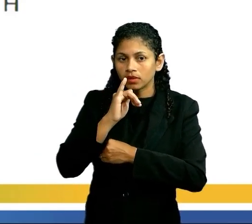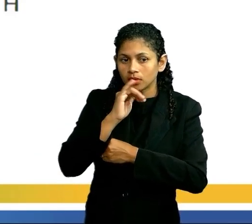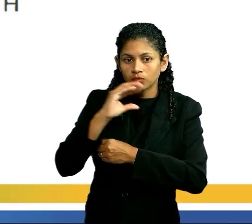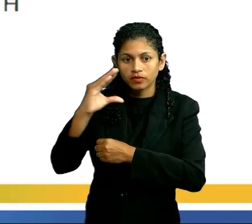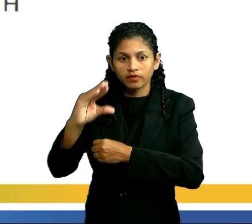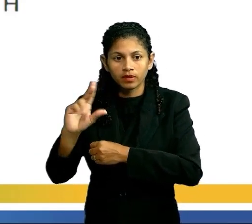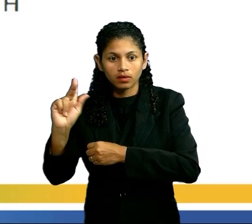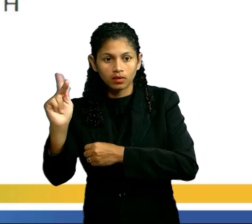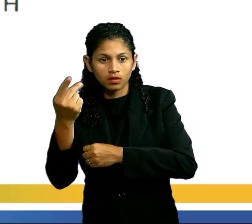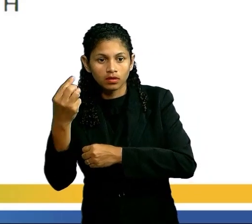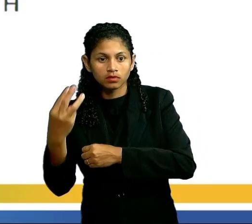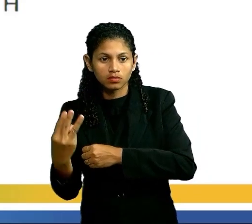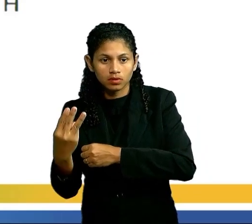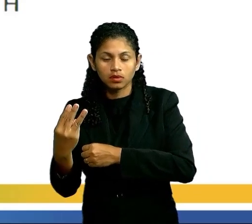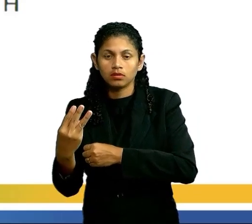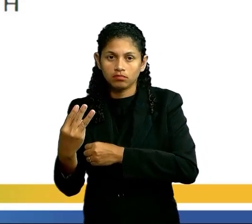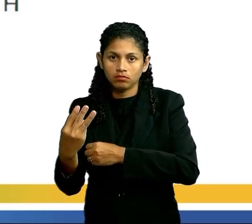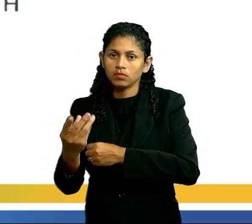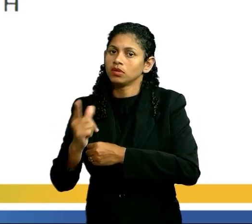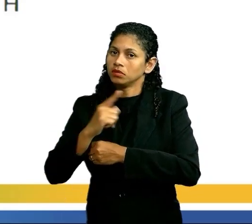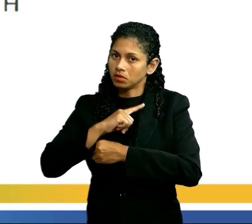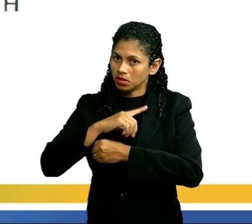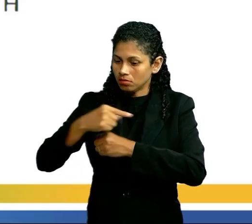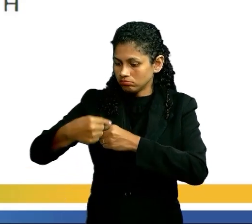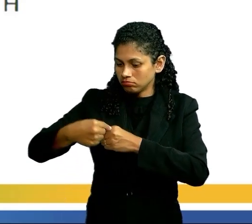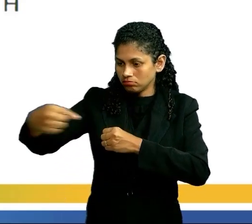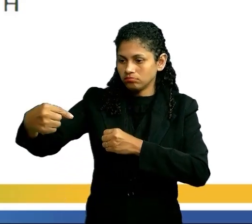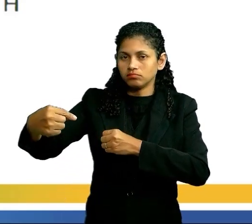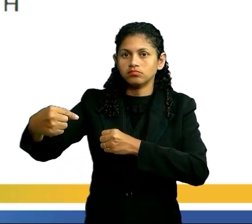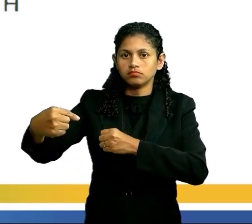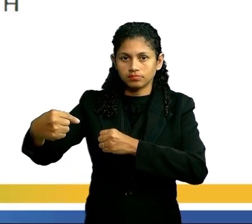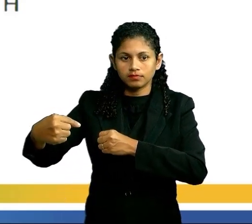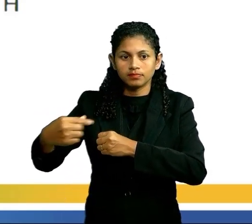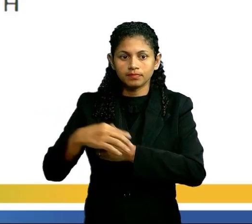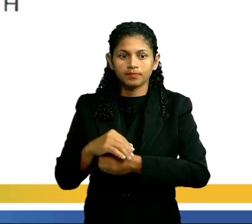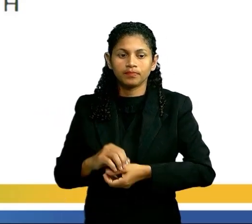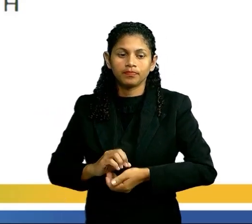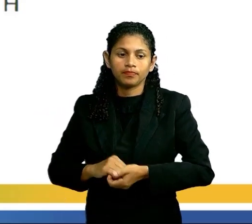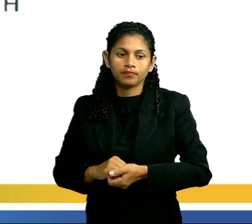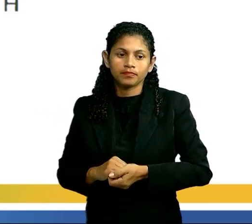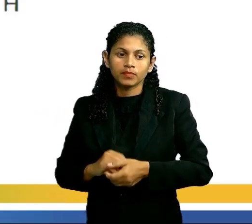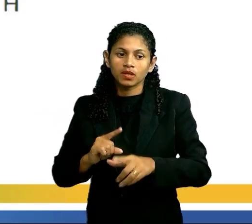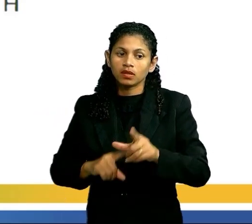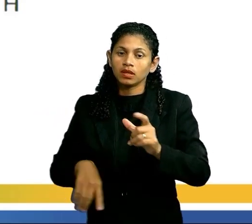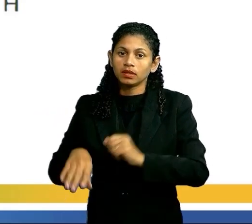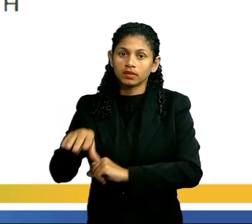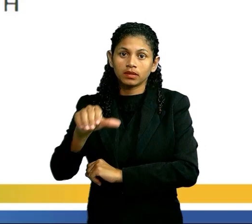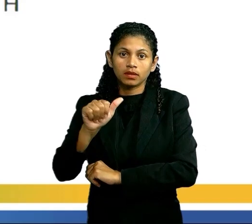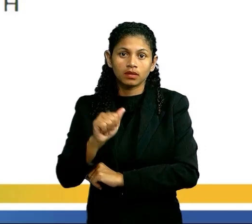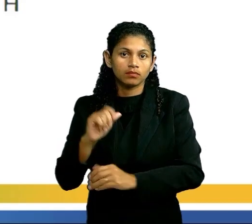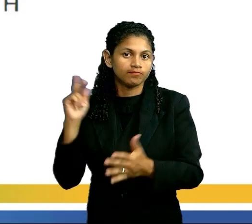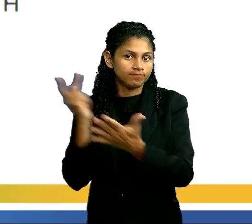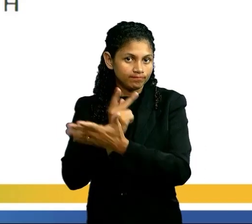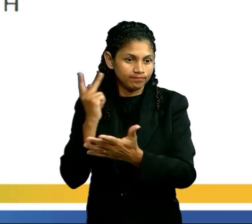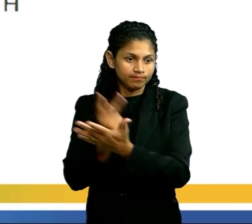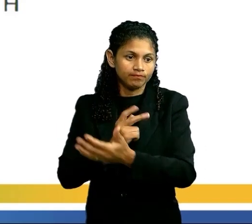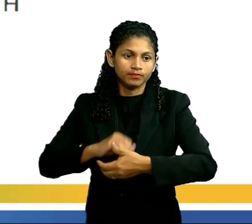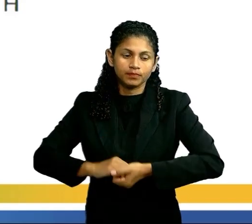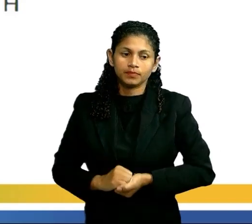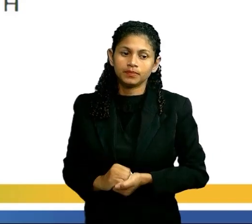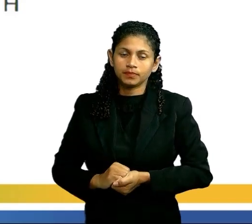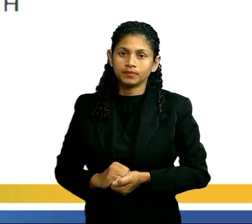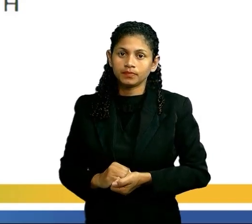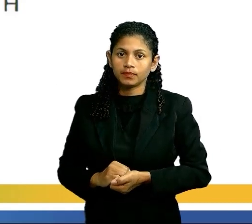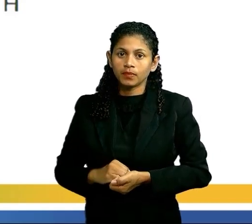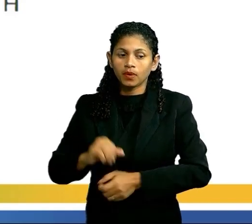metil ou metila, tá? Isso é ramificação. Então, já a alternativa A não está correta por isso. B, um